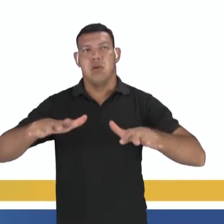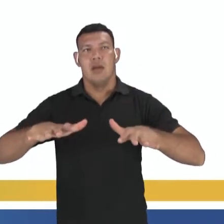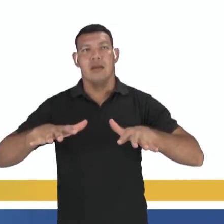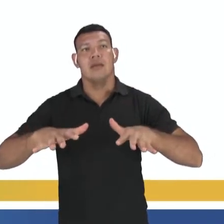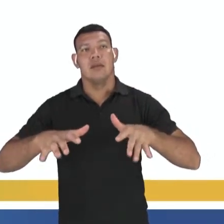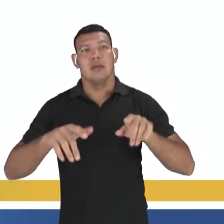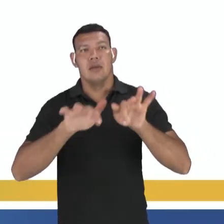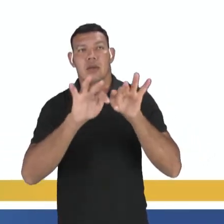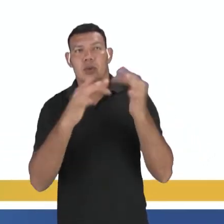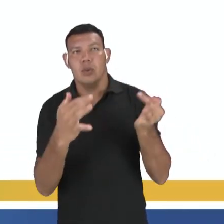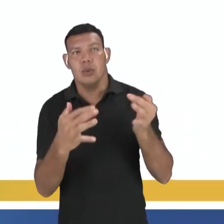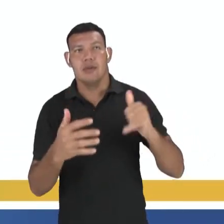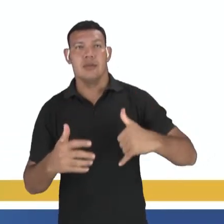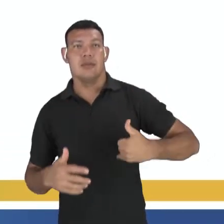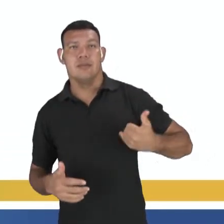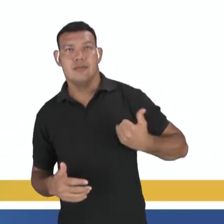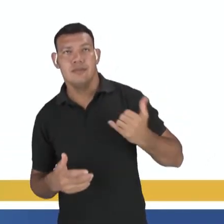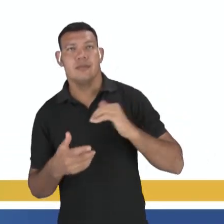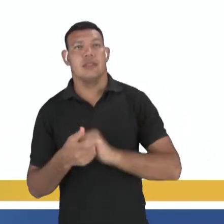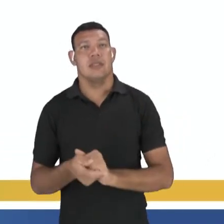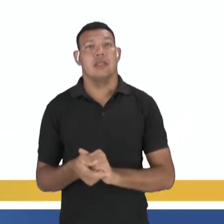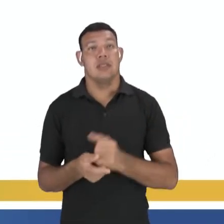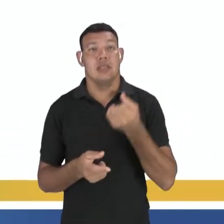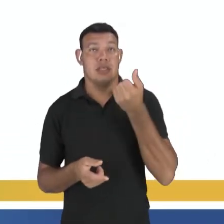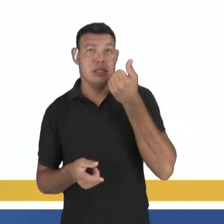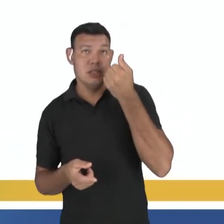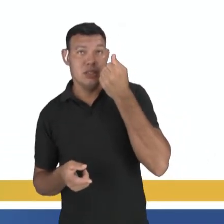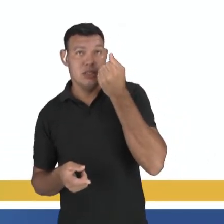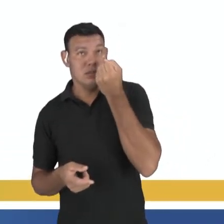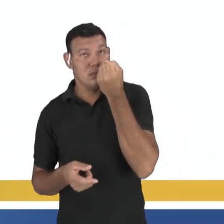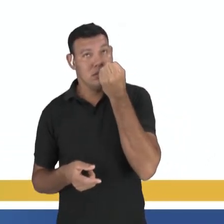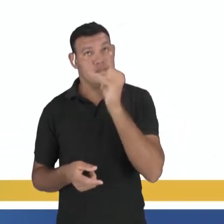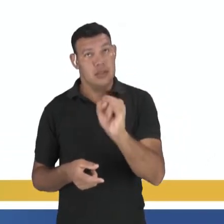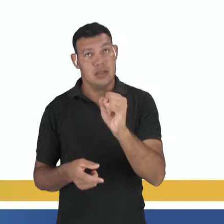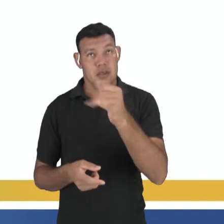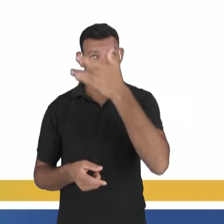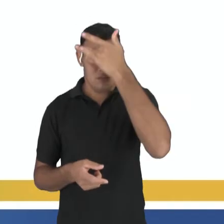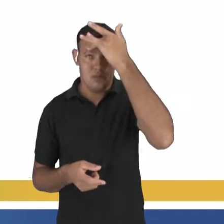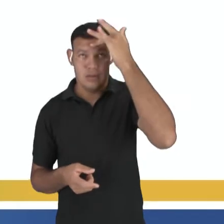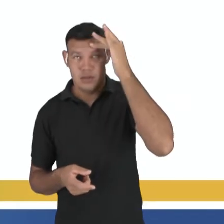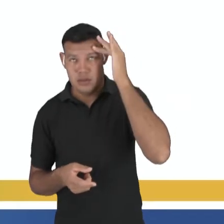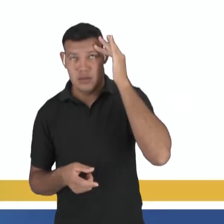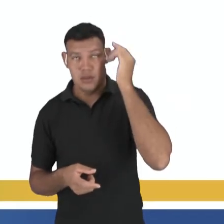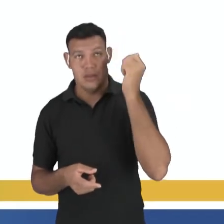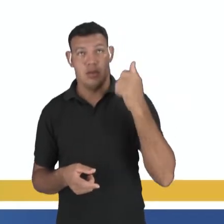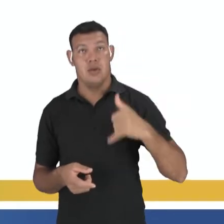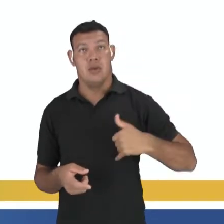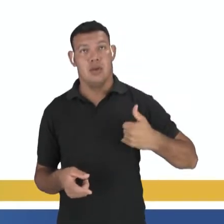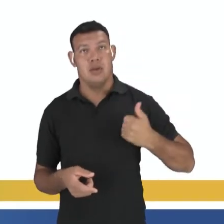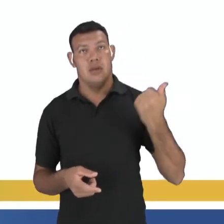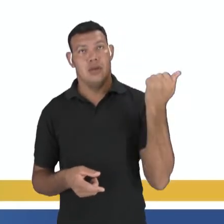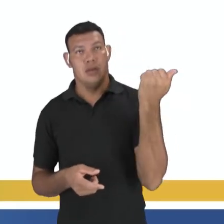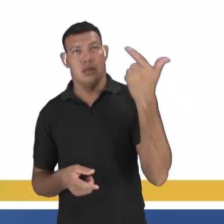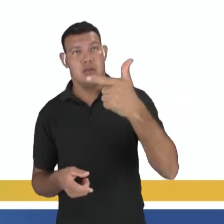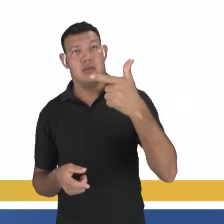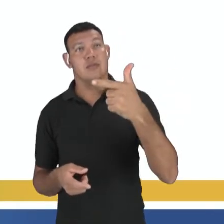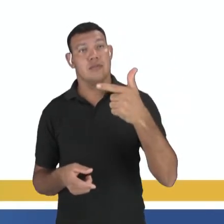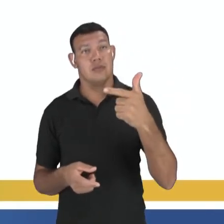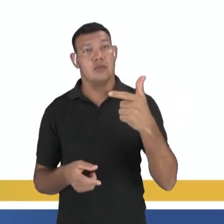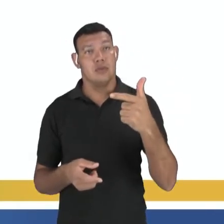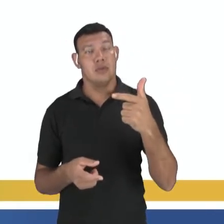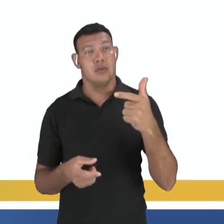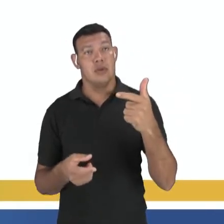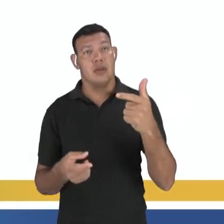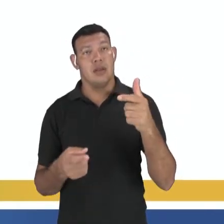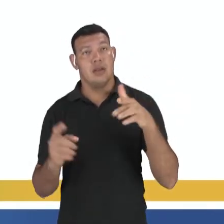juntar-se ao grupo, o que acontecerá com a média aritmética anteriormente calculada? Então, são 3 perguntas aí numa só.